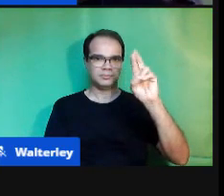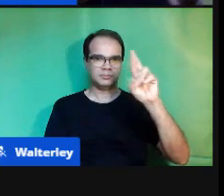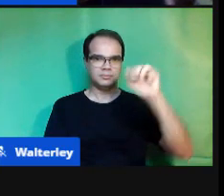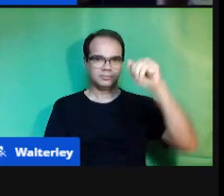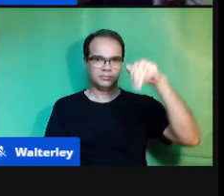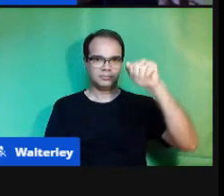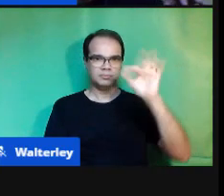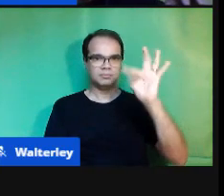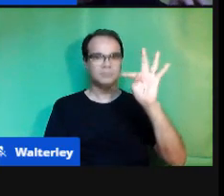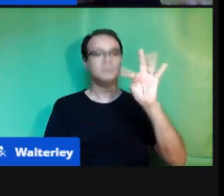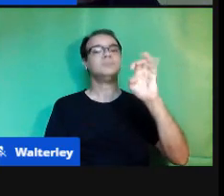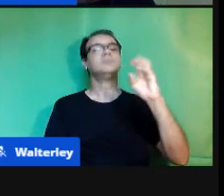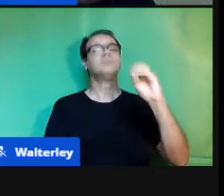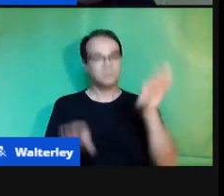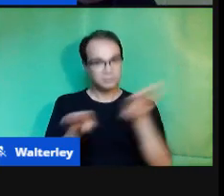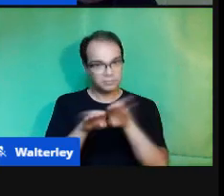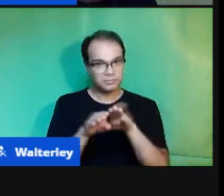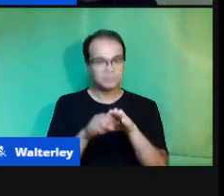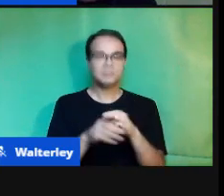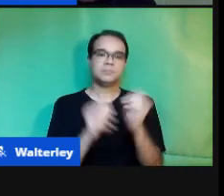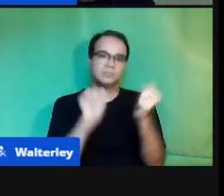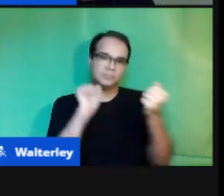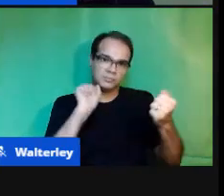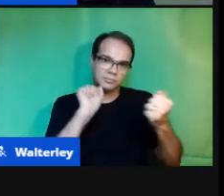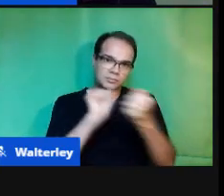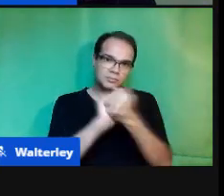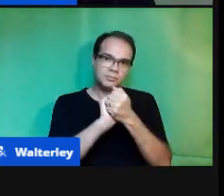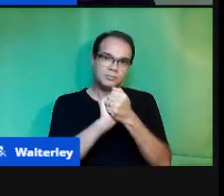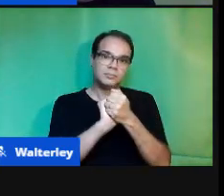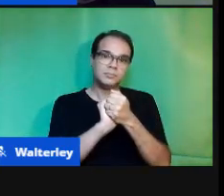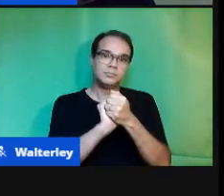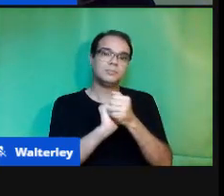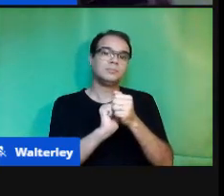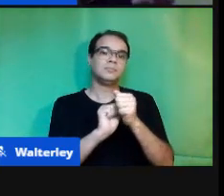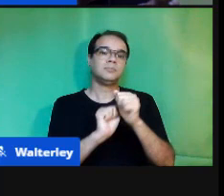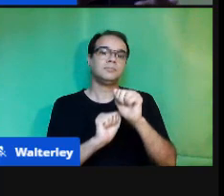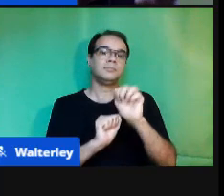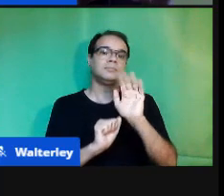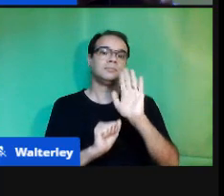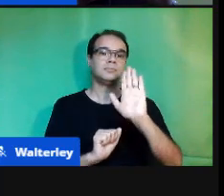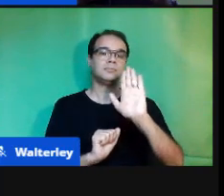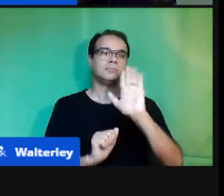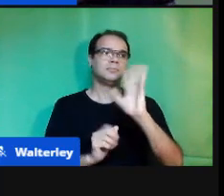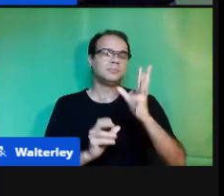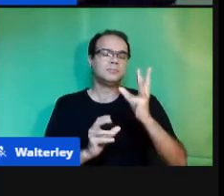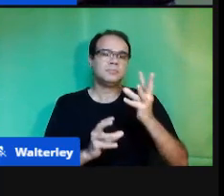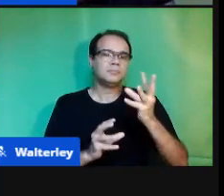ele também participa do documentário, só que numa abordagem mais